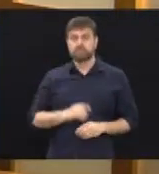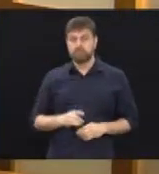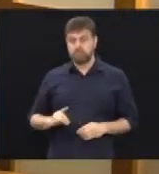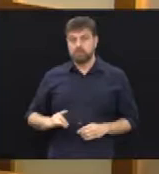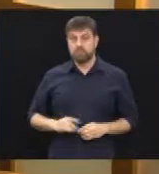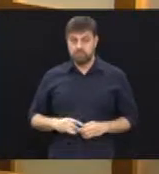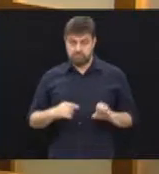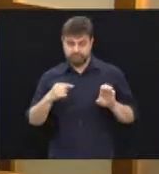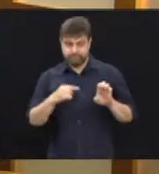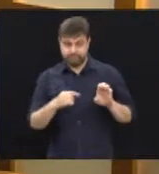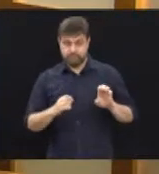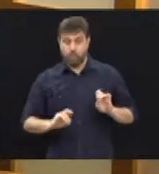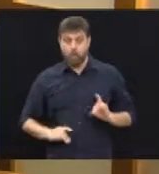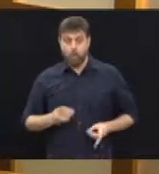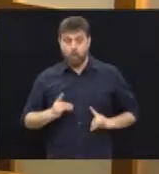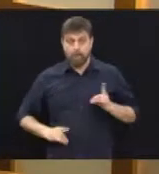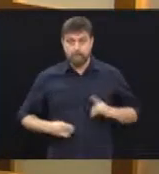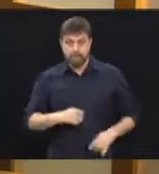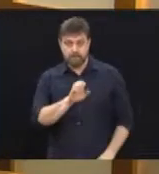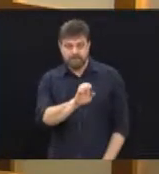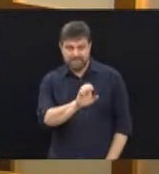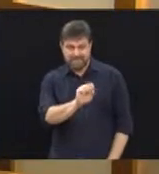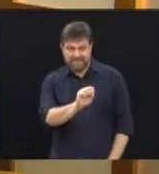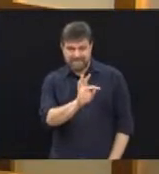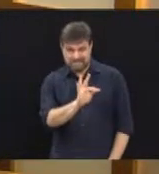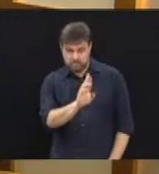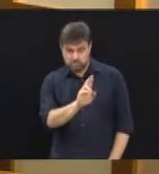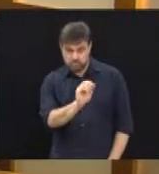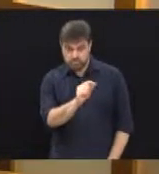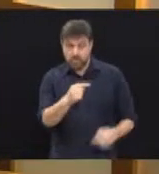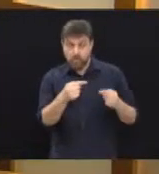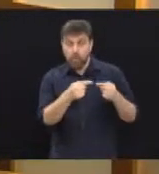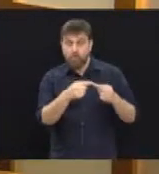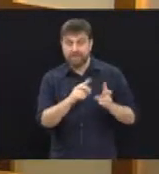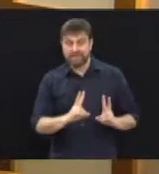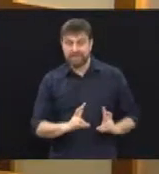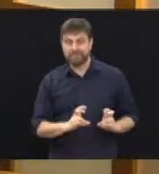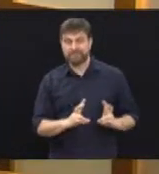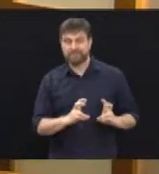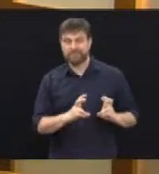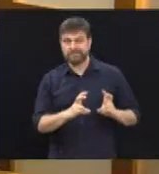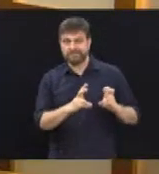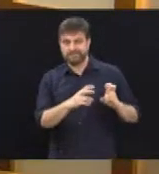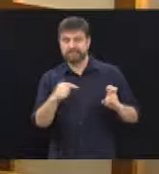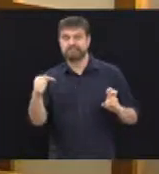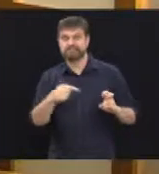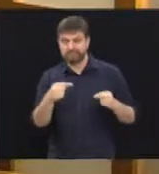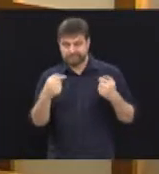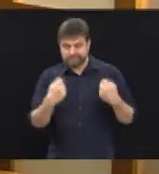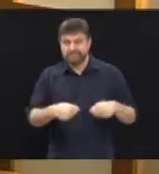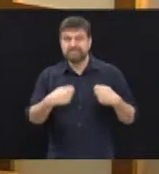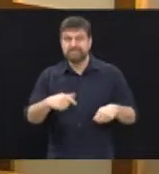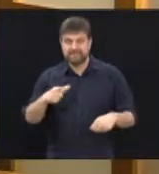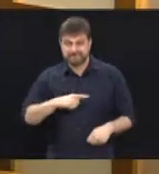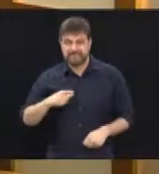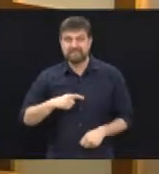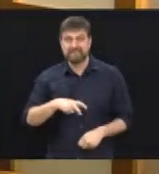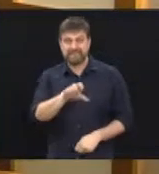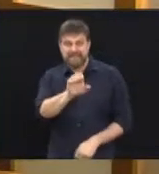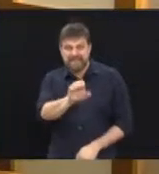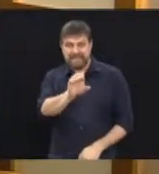estrogênio. Por quê? Nós sabemos que, por exemplo, alguns tipos de cânceres eles são dependentes desse hormônio chamado